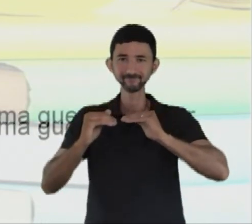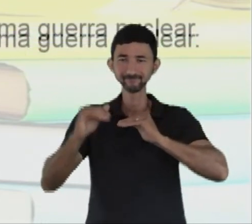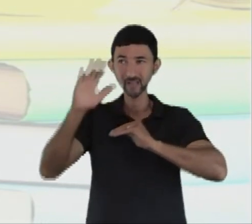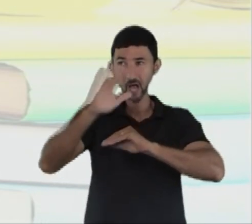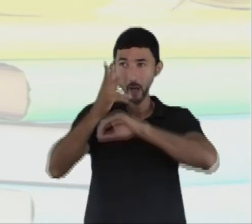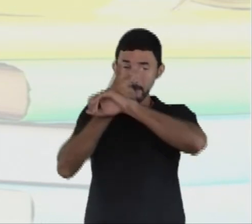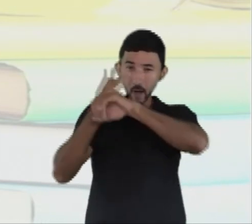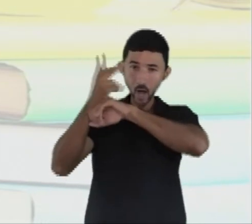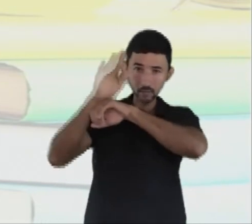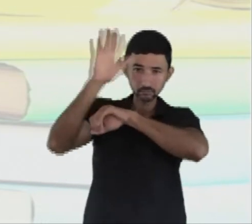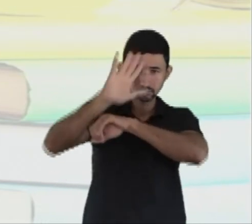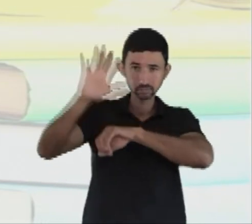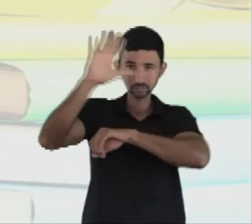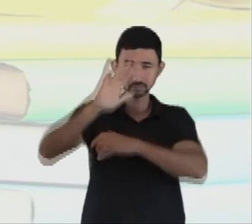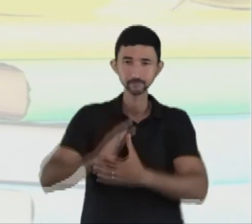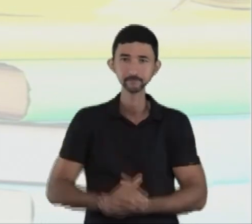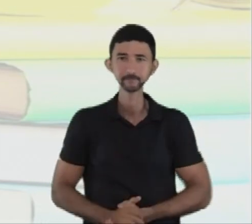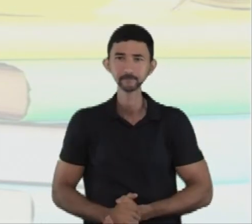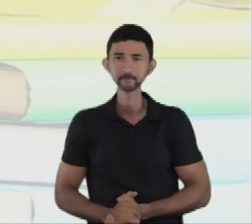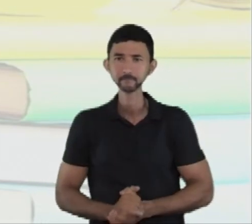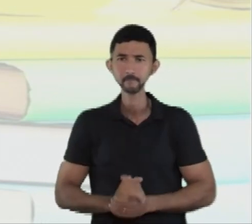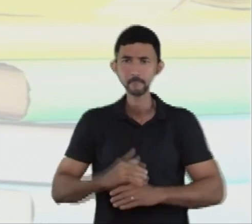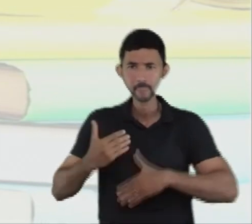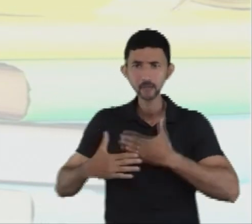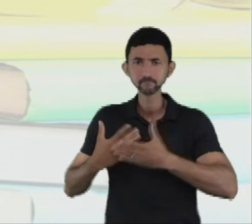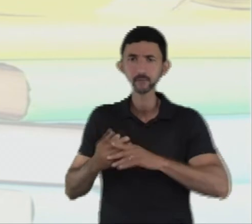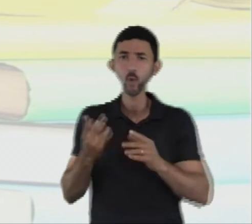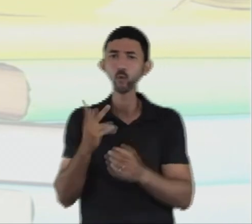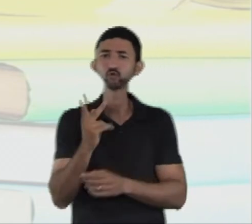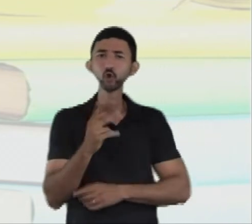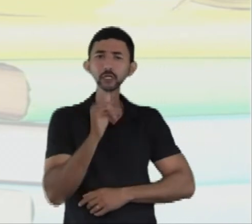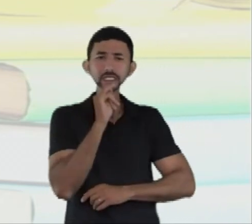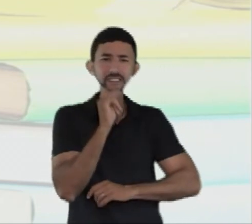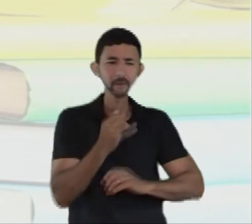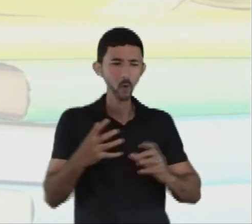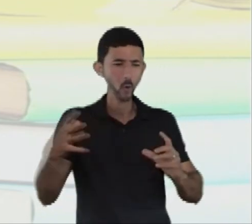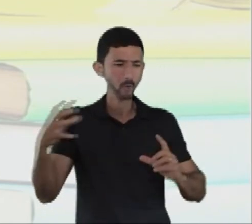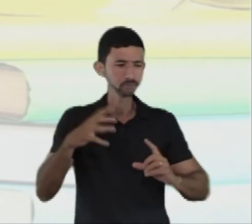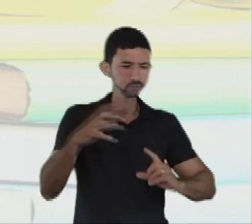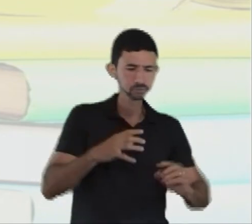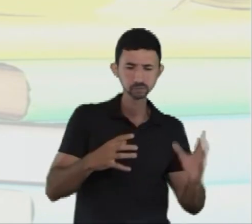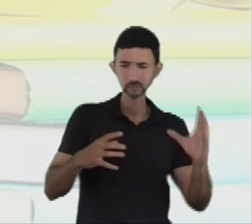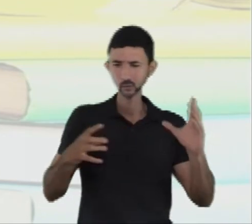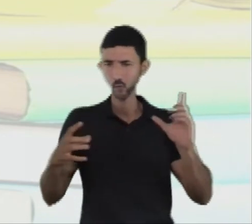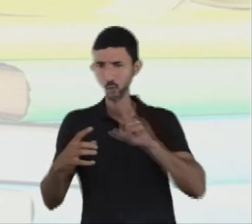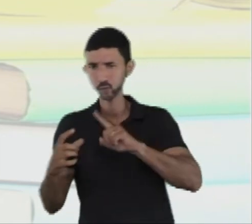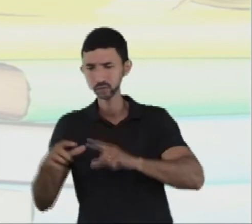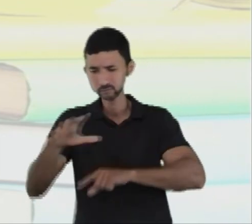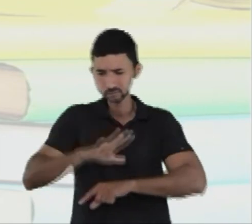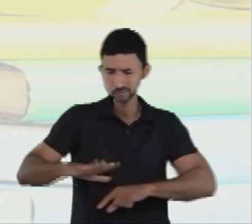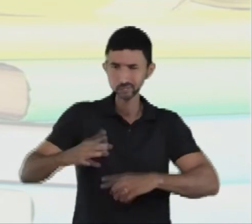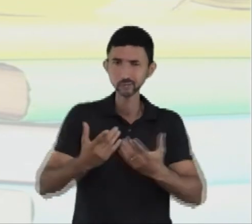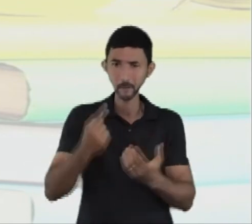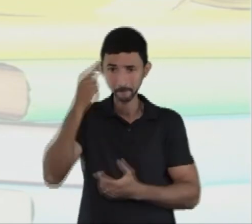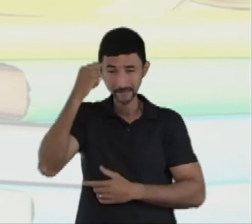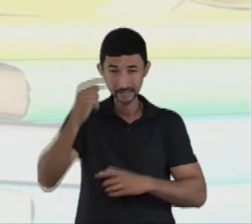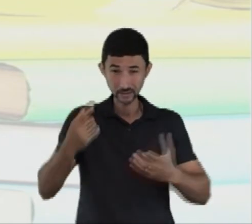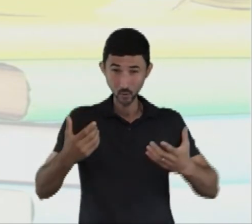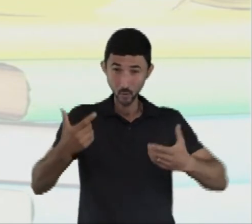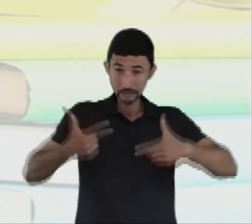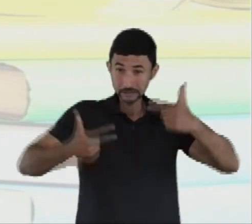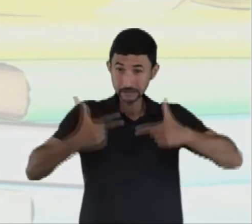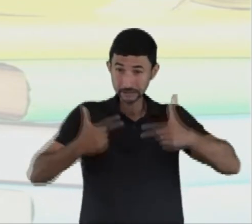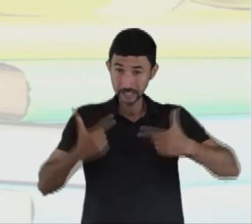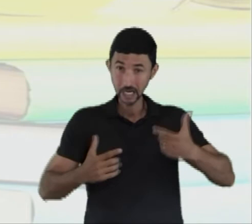espaço. A consequência dessas corridas foi uma ameaça muito grande da eclosão de uma guerra nuclear, né?